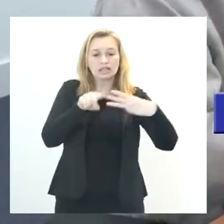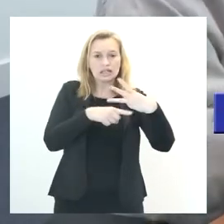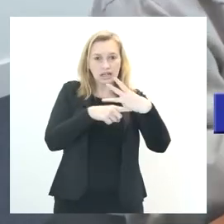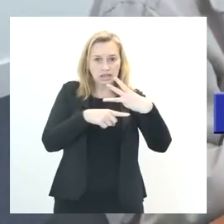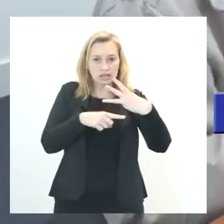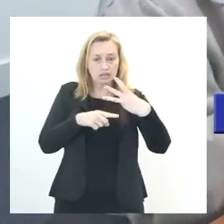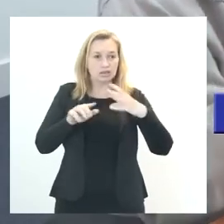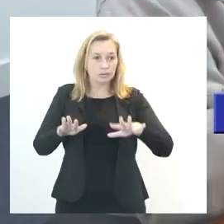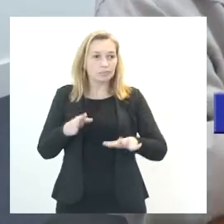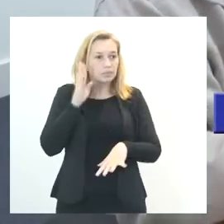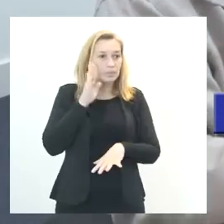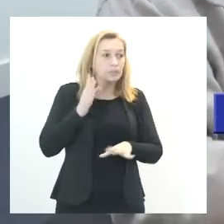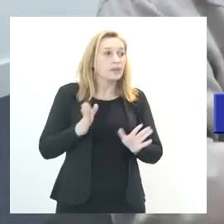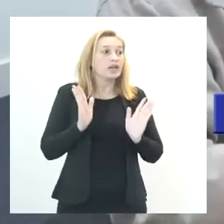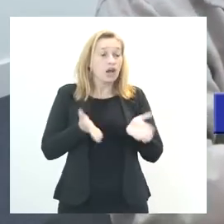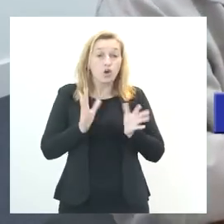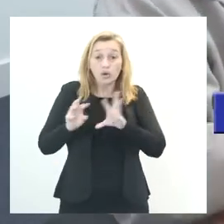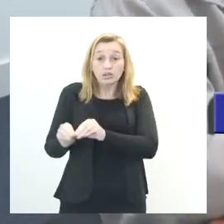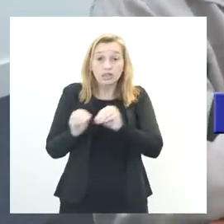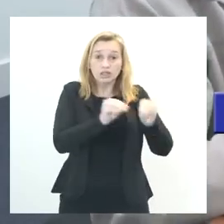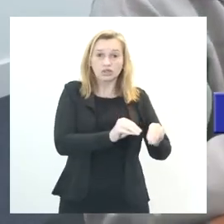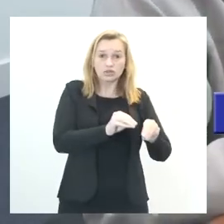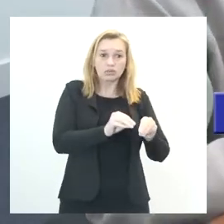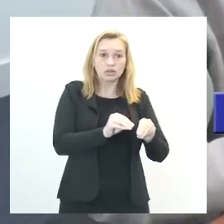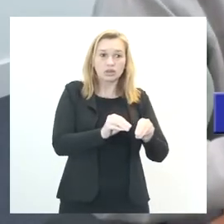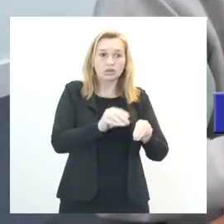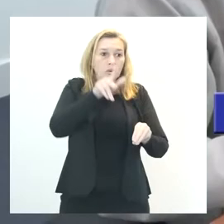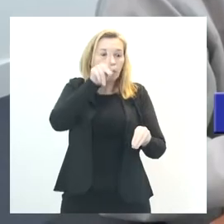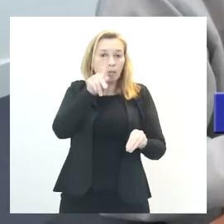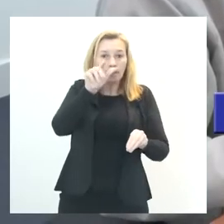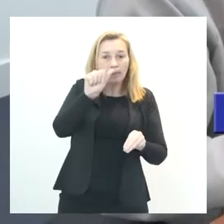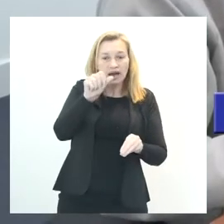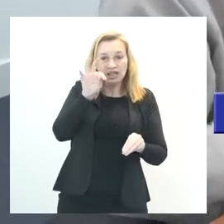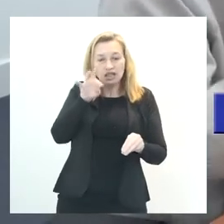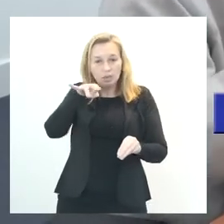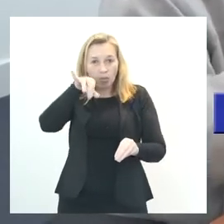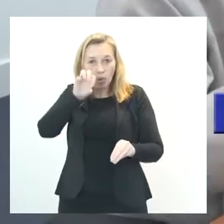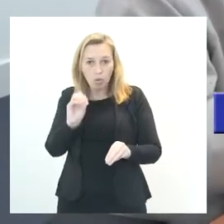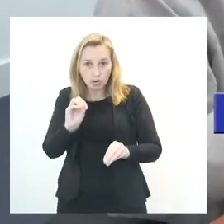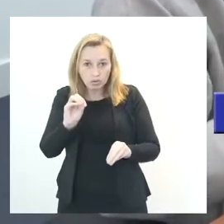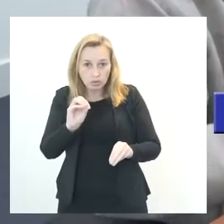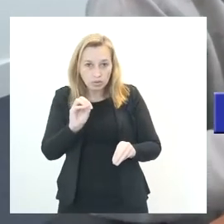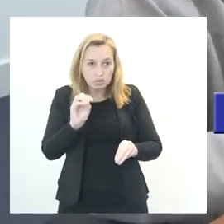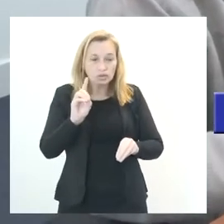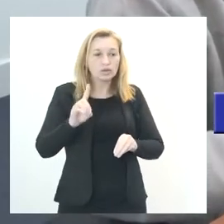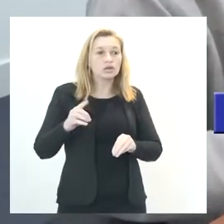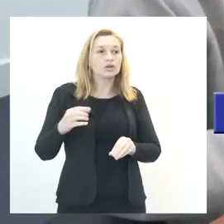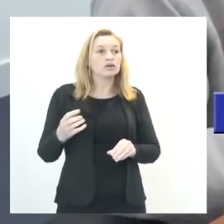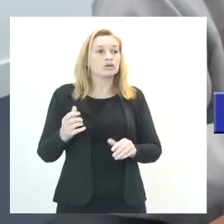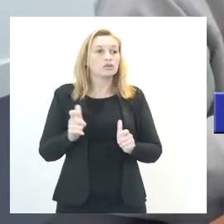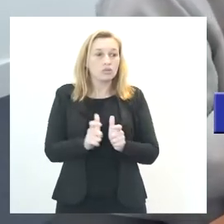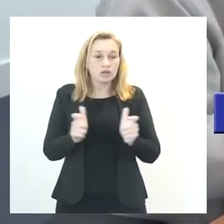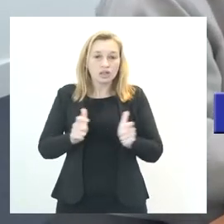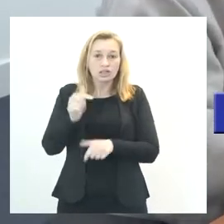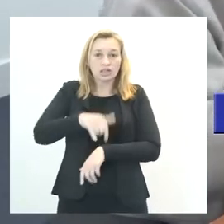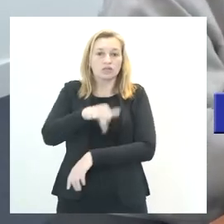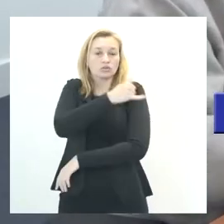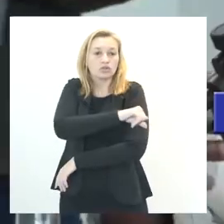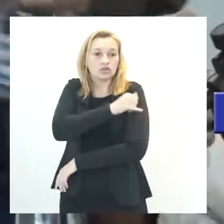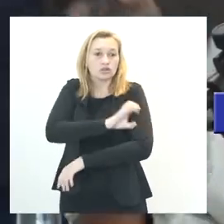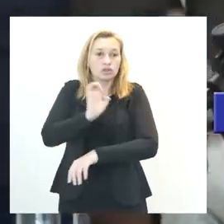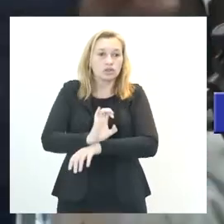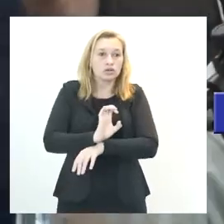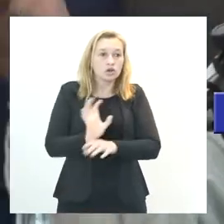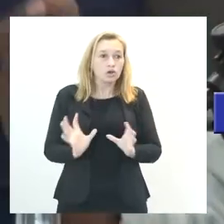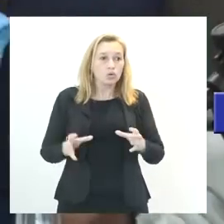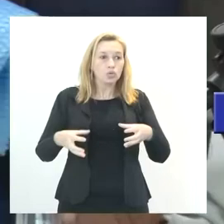e agora já está sendo transferido esse patrimônio viu que é maior urbano do Estado de Janeiro para um grupo